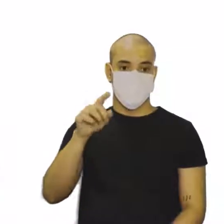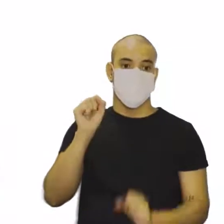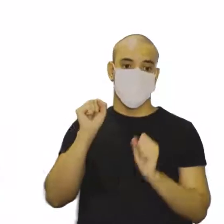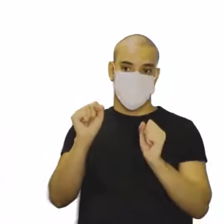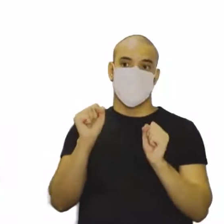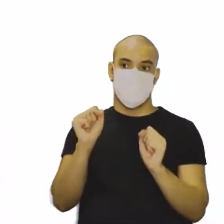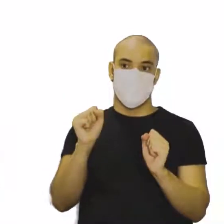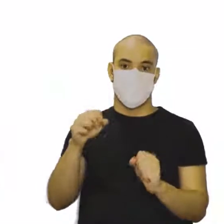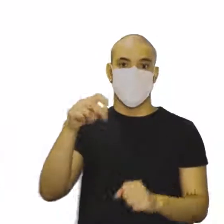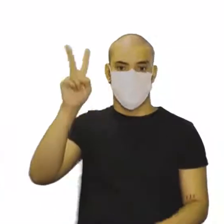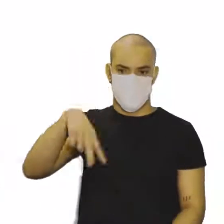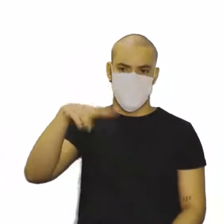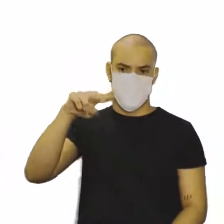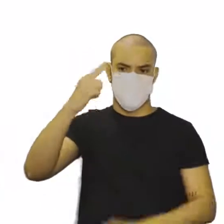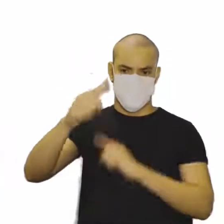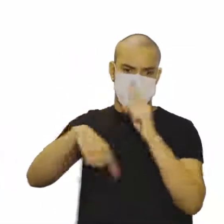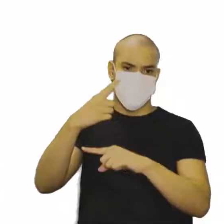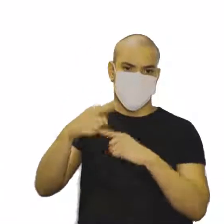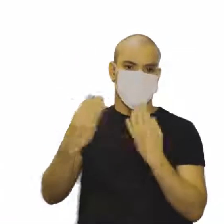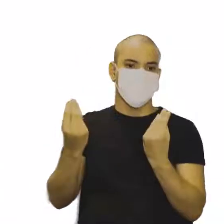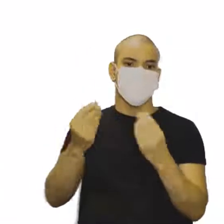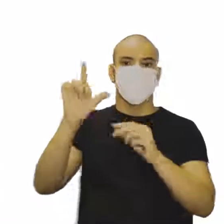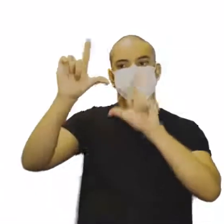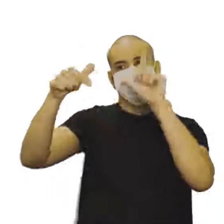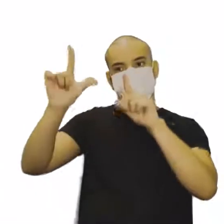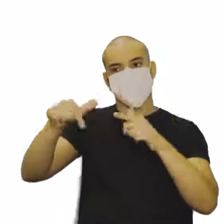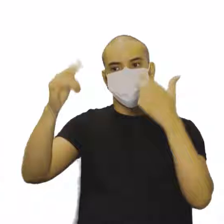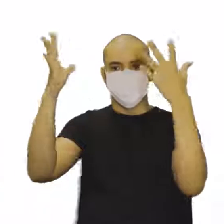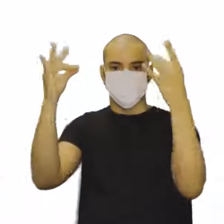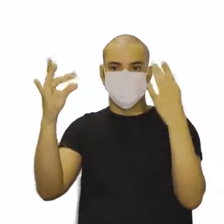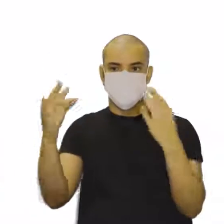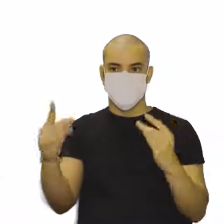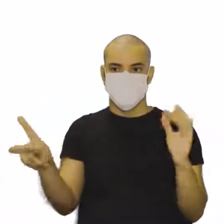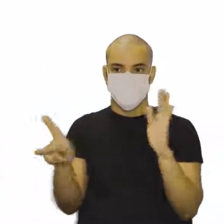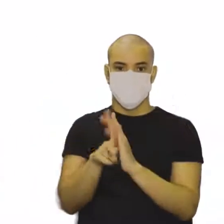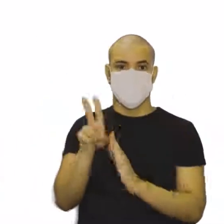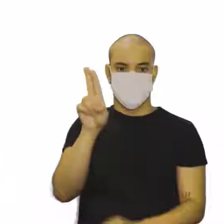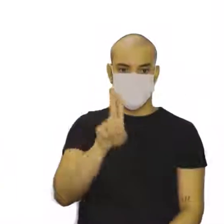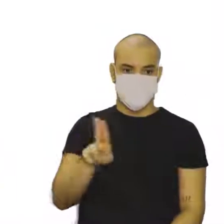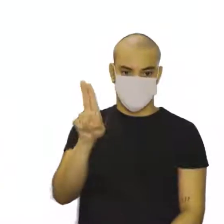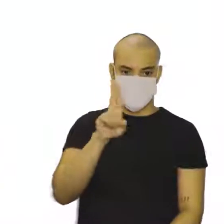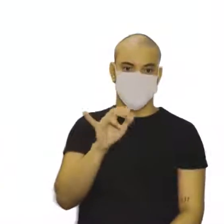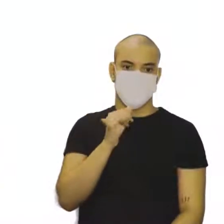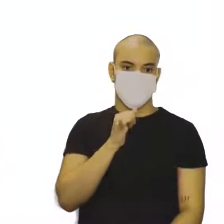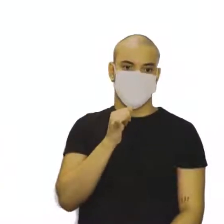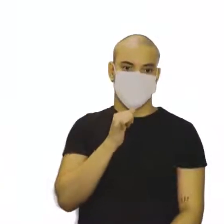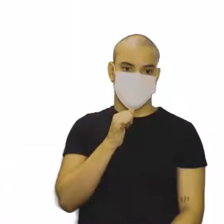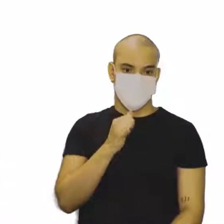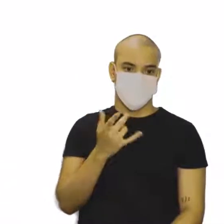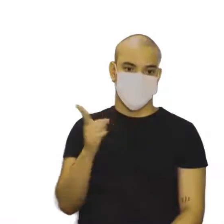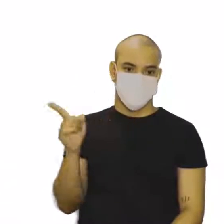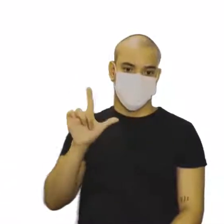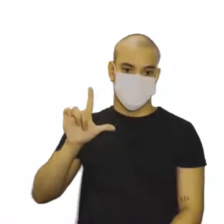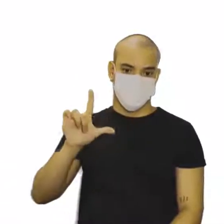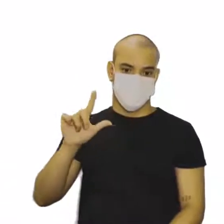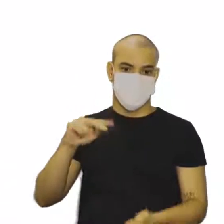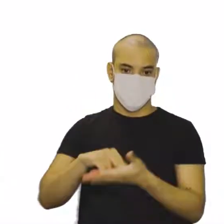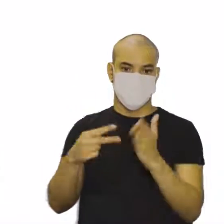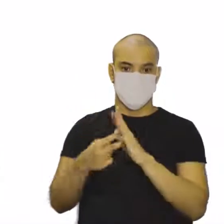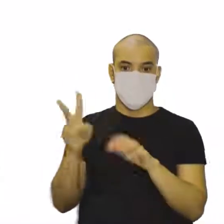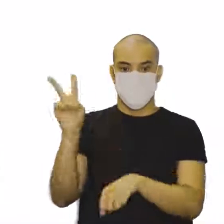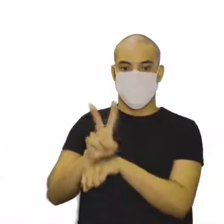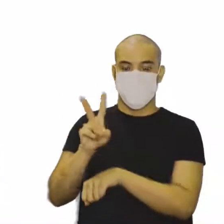podem olhar depois aqui a questão da letra e a descrição do uso. Por exemplo, esse aqui, ó, representado por L,